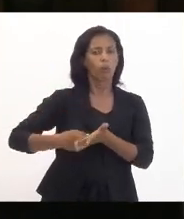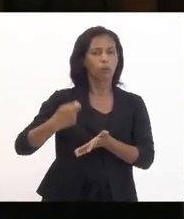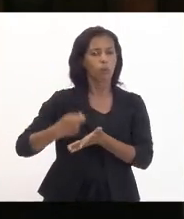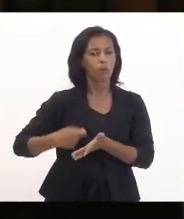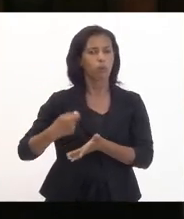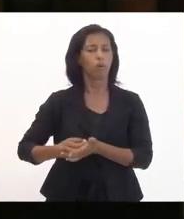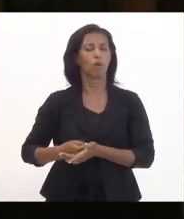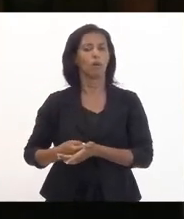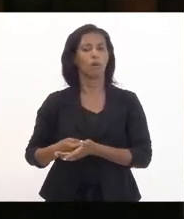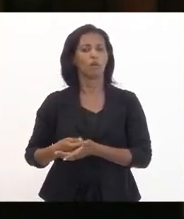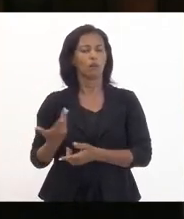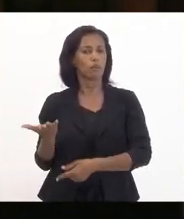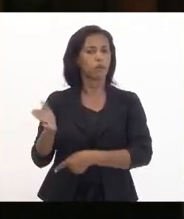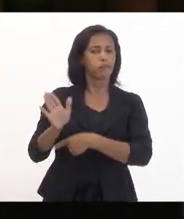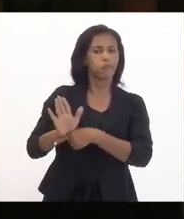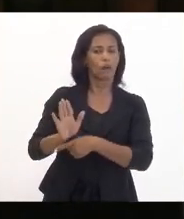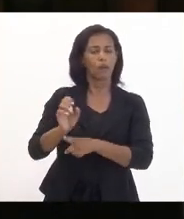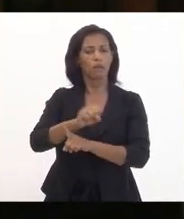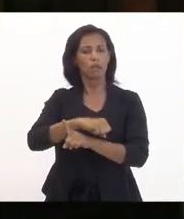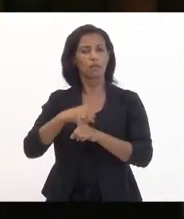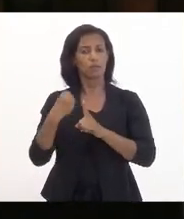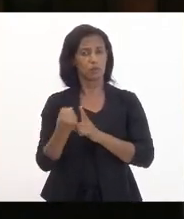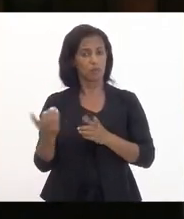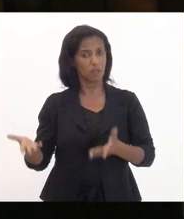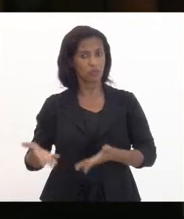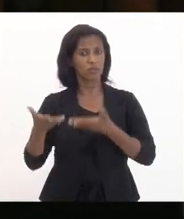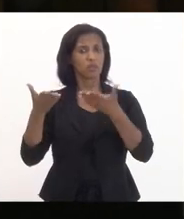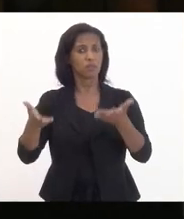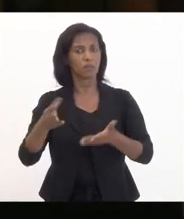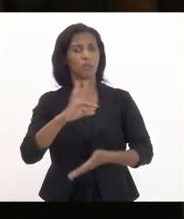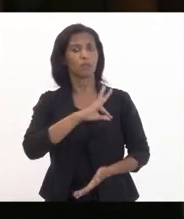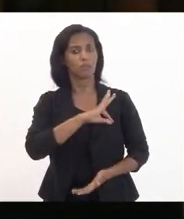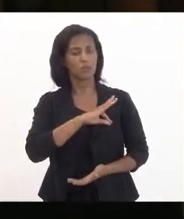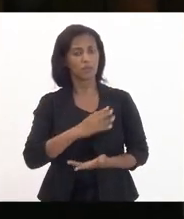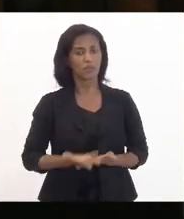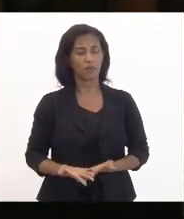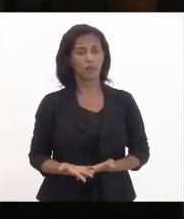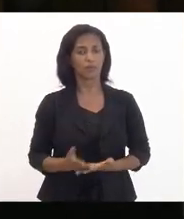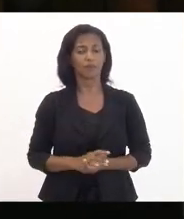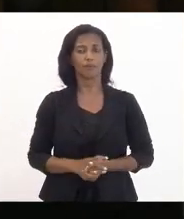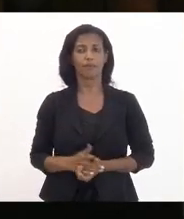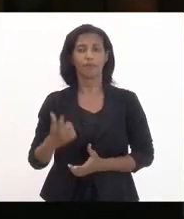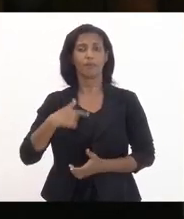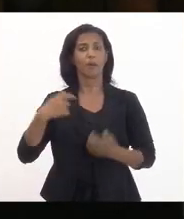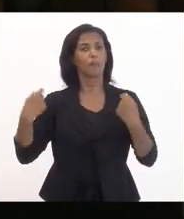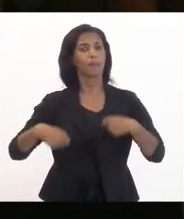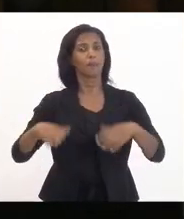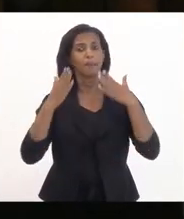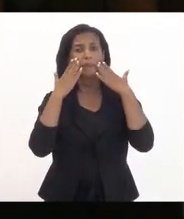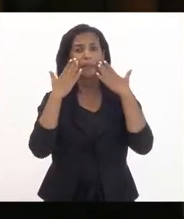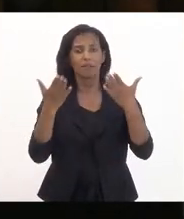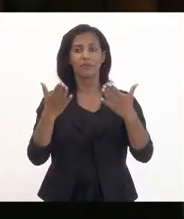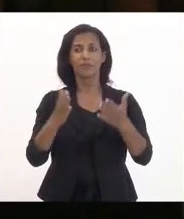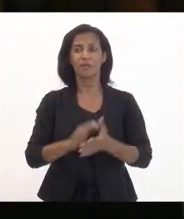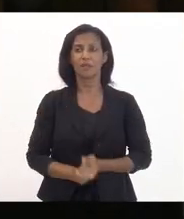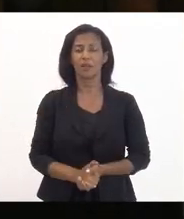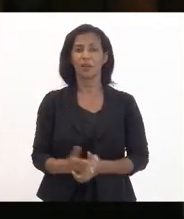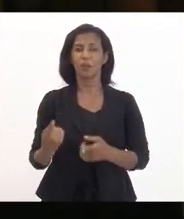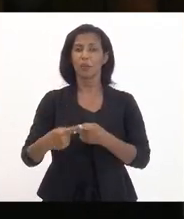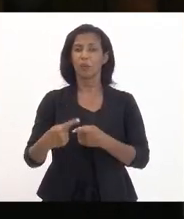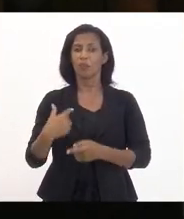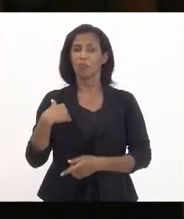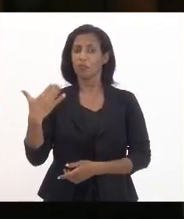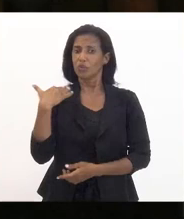prol da sociedade, sobretudo do nosso policial. Eu preciso manifestar porque fui